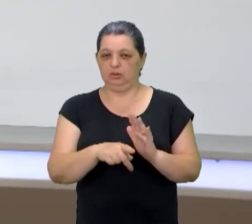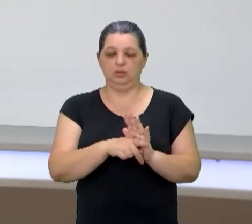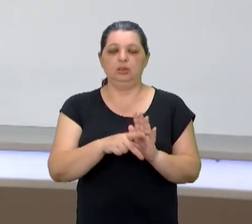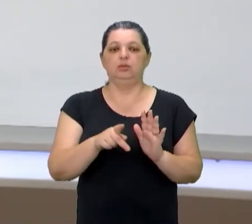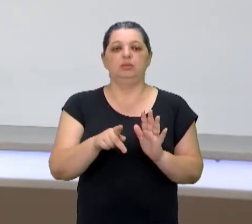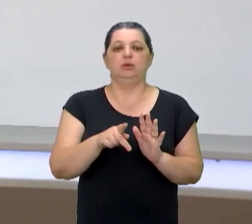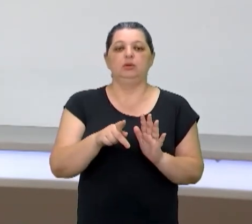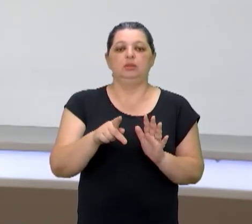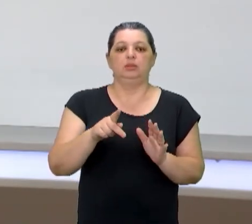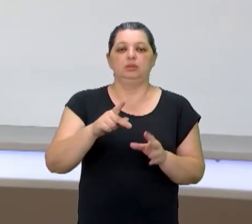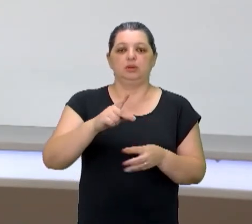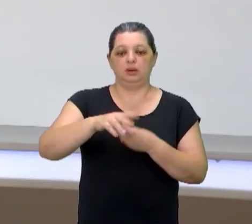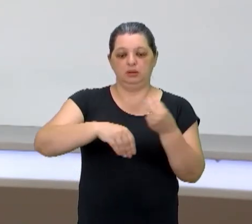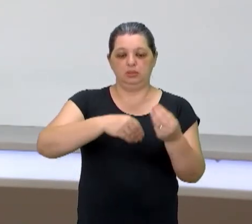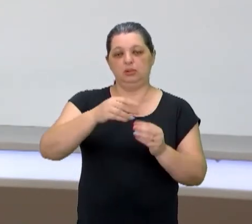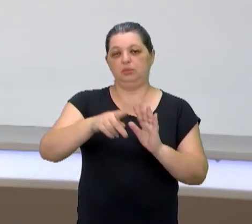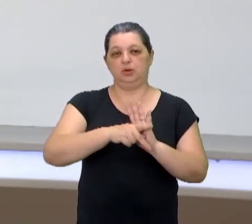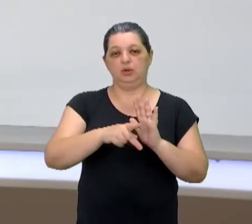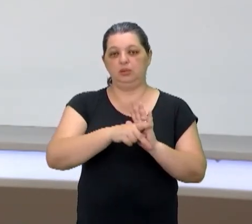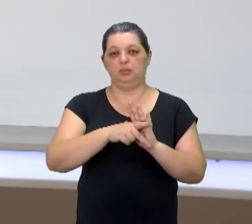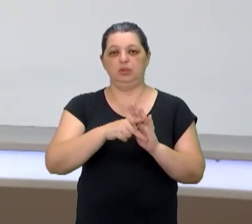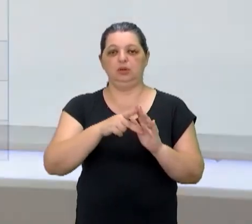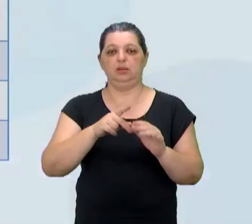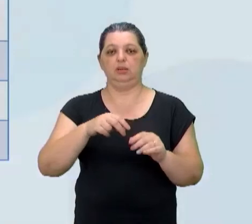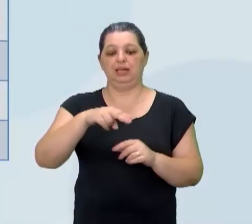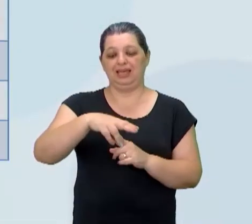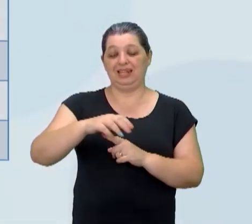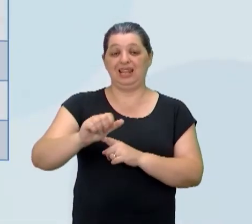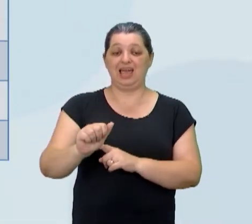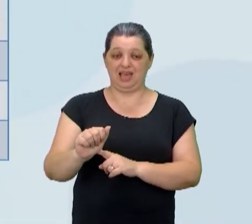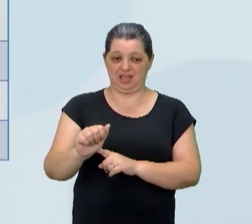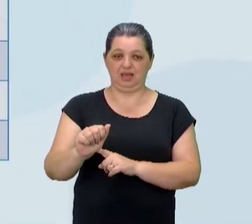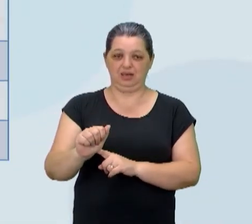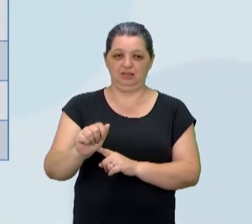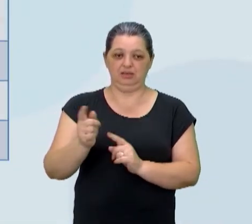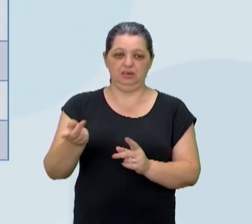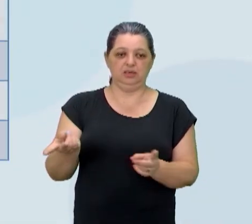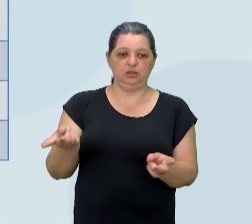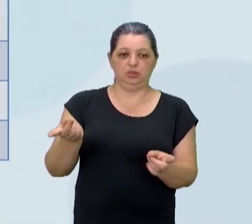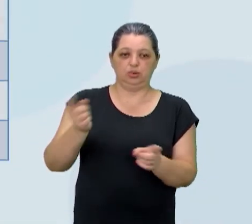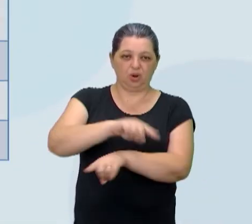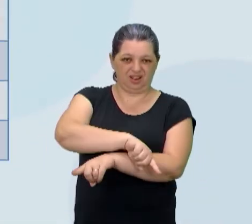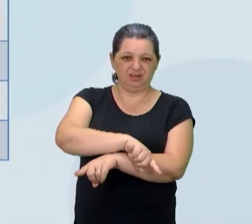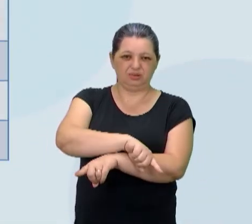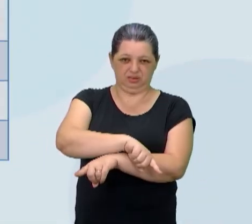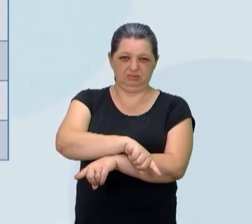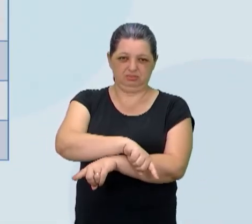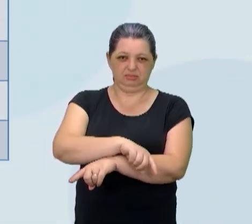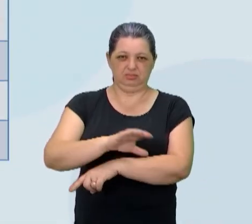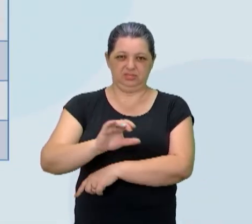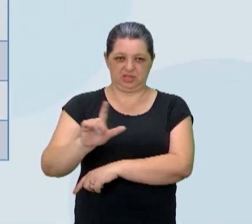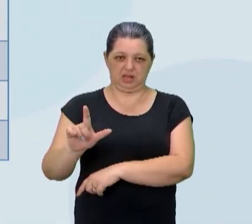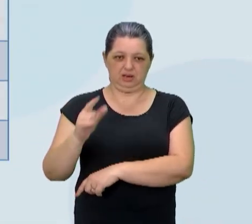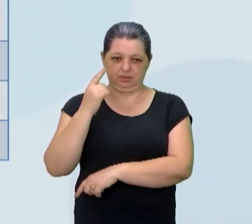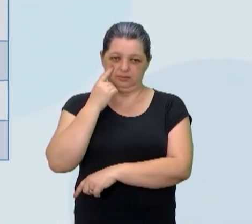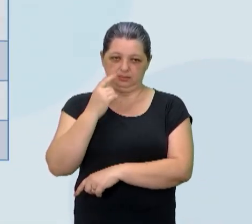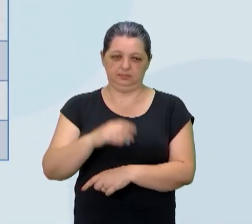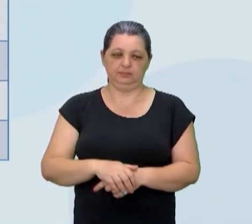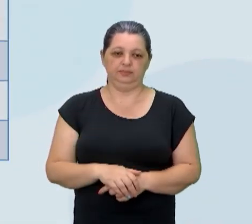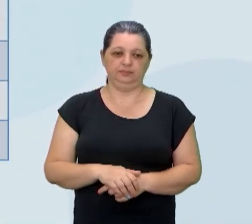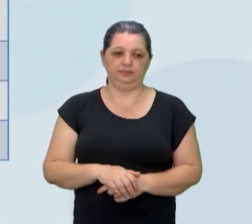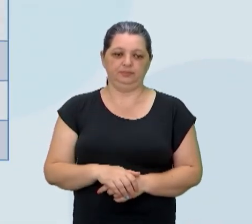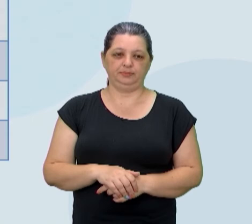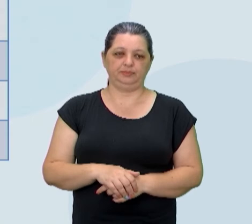elemento na fórmula molecular. Por exemplo, ó, o Na, ele está trocado com o Cl. Se você olhar ali embaixo, o valor